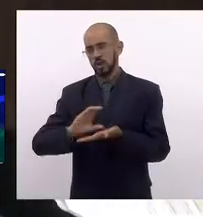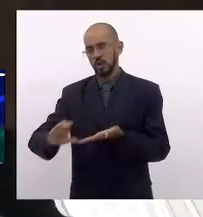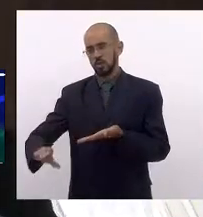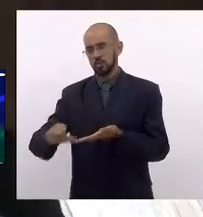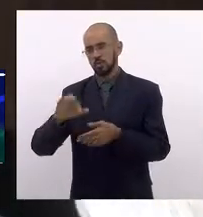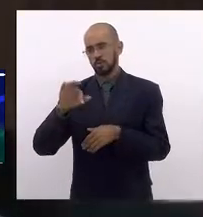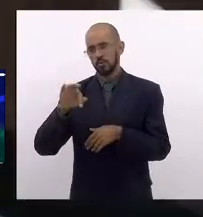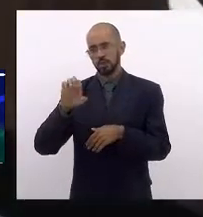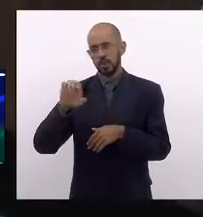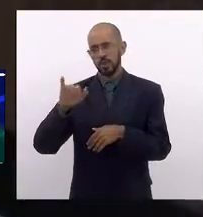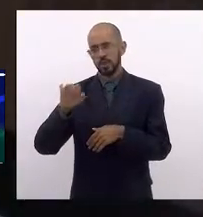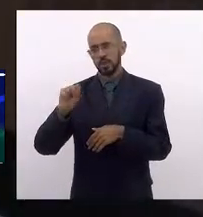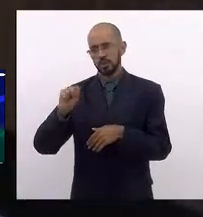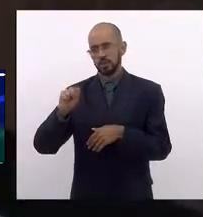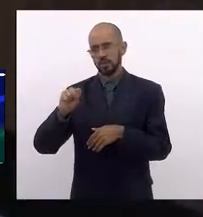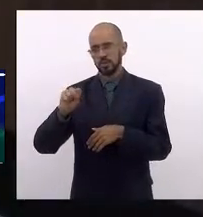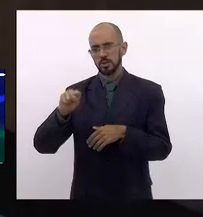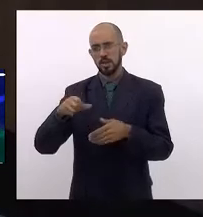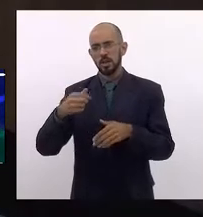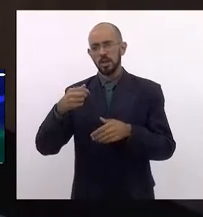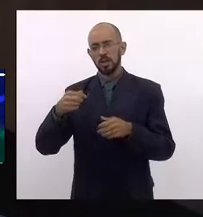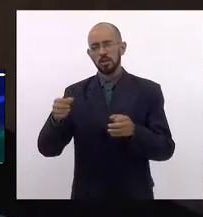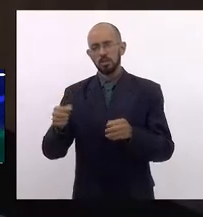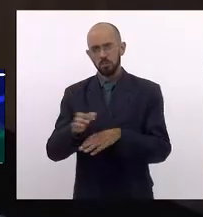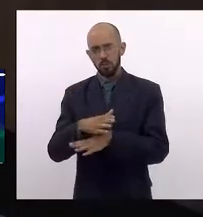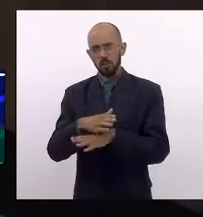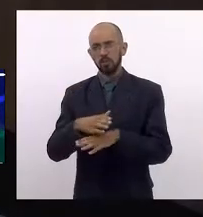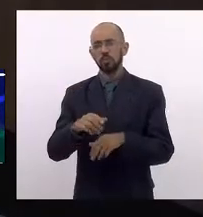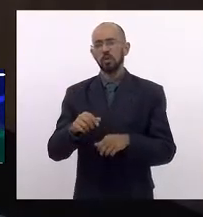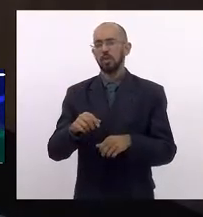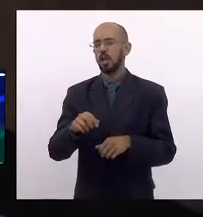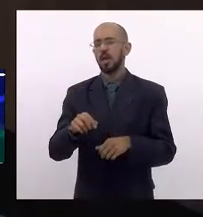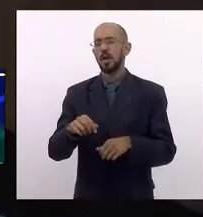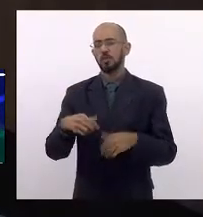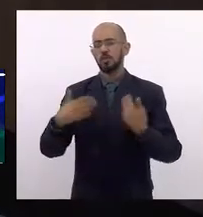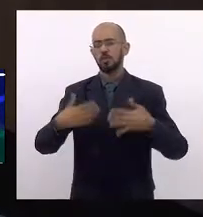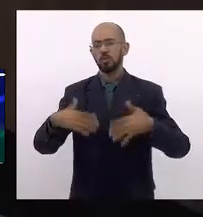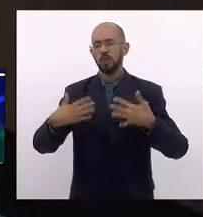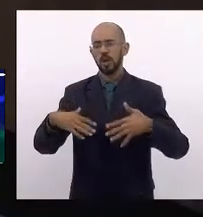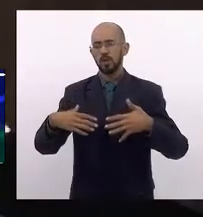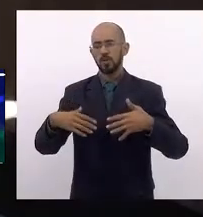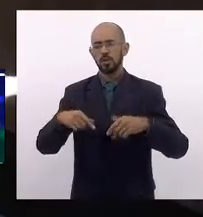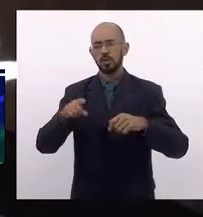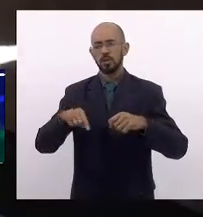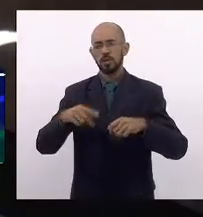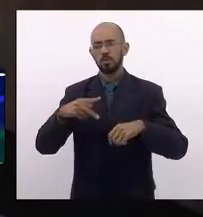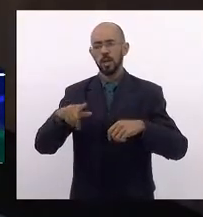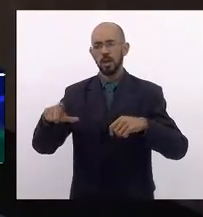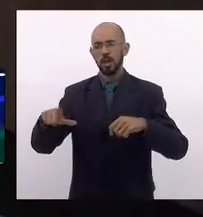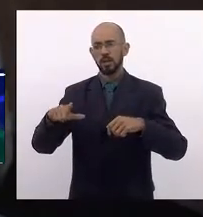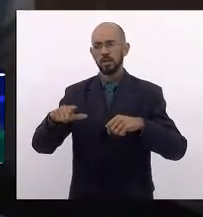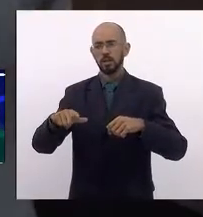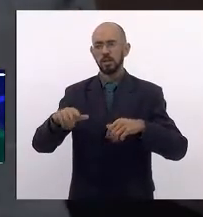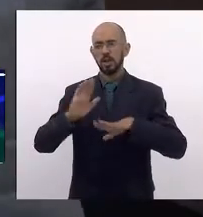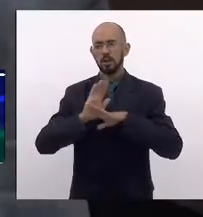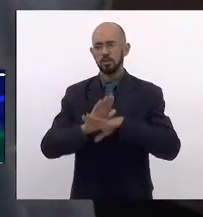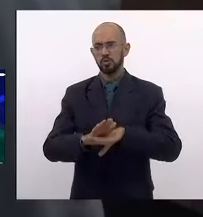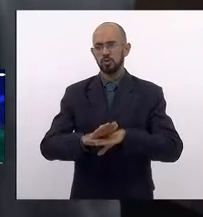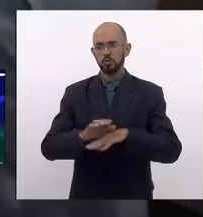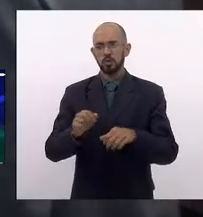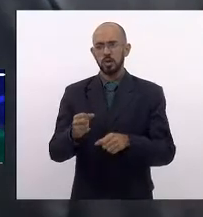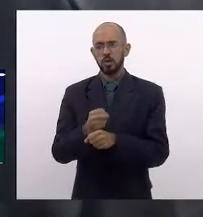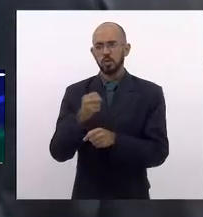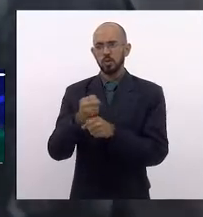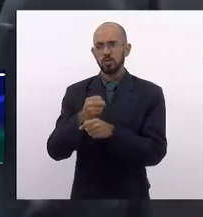que sejam executados integralmente o défice Habitacional do estado é grande não é pequeno então seu projeto que contribui para ajudar a